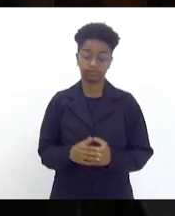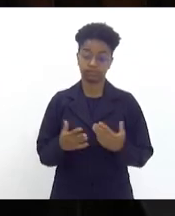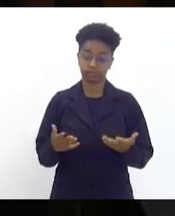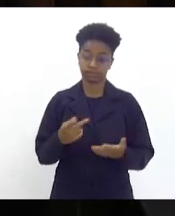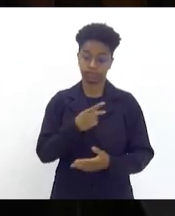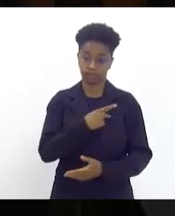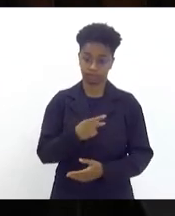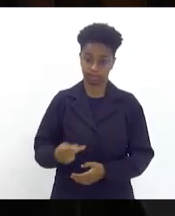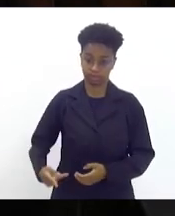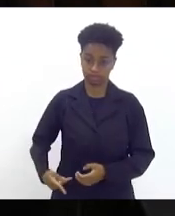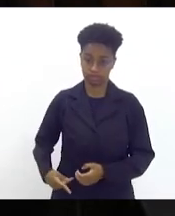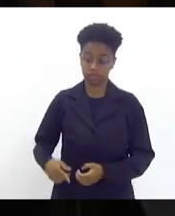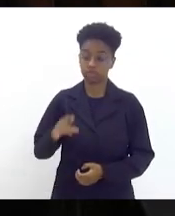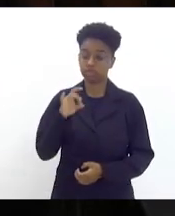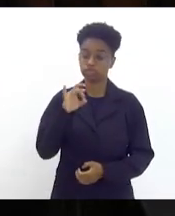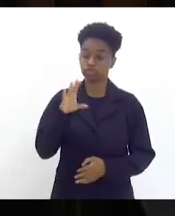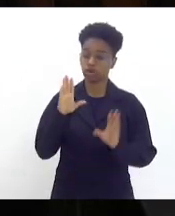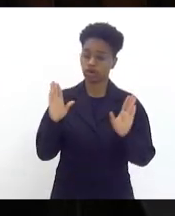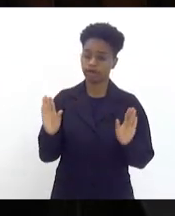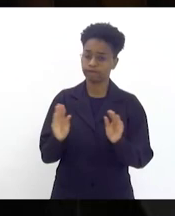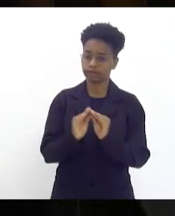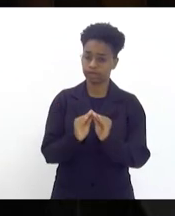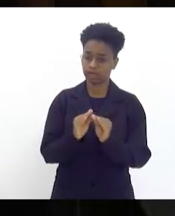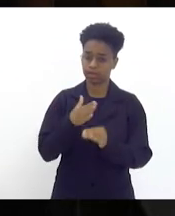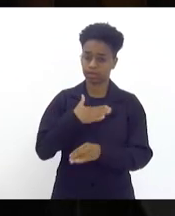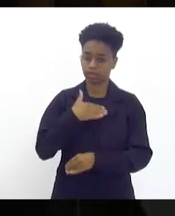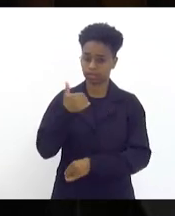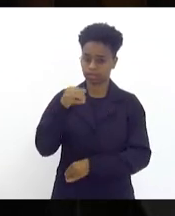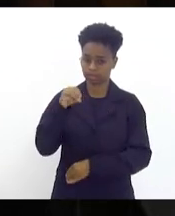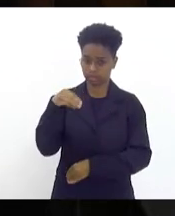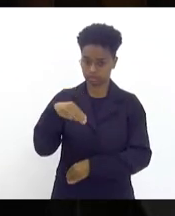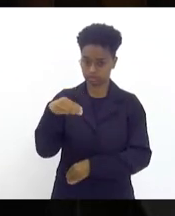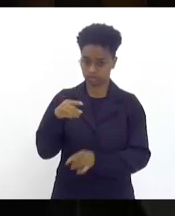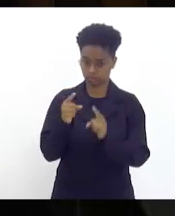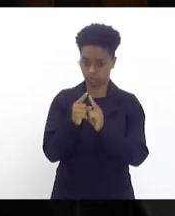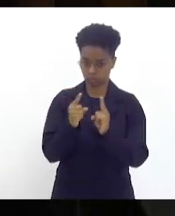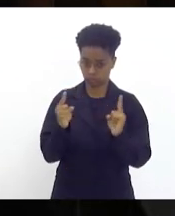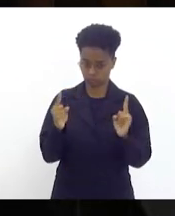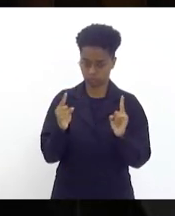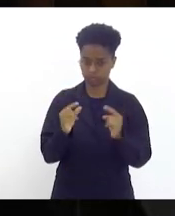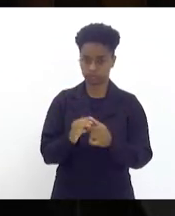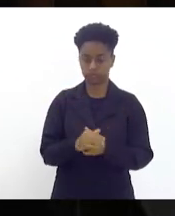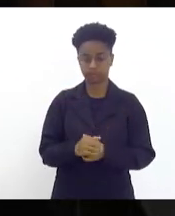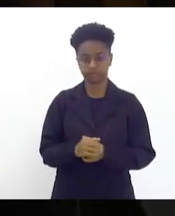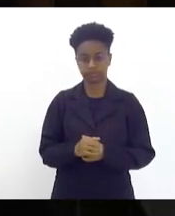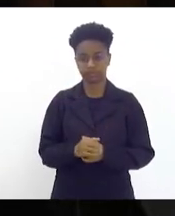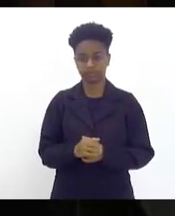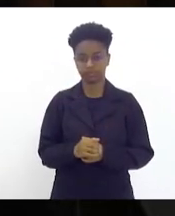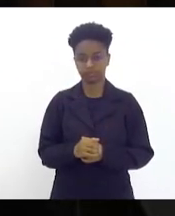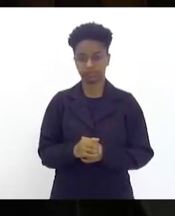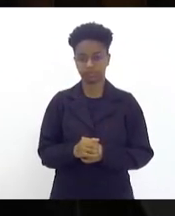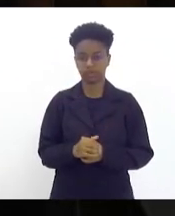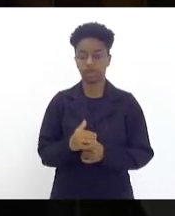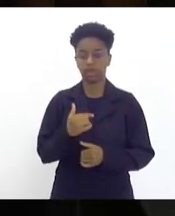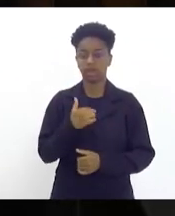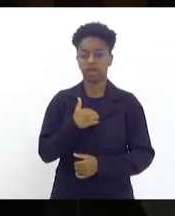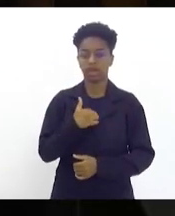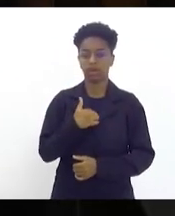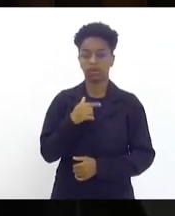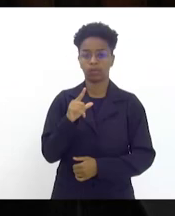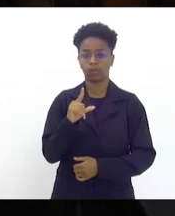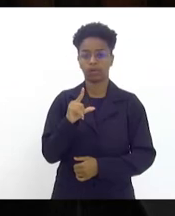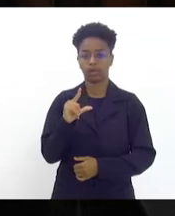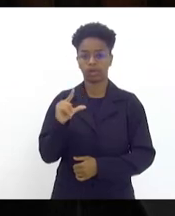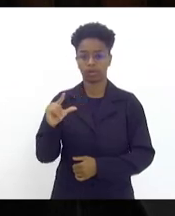só para finalizar nos meus 10 minutos quando me retirava aqui da Assembleia